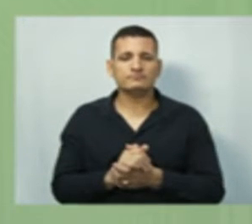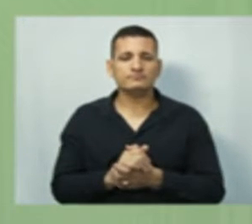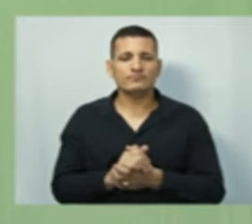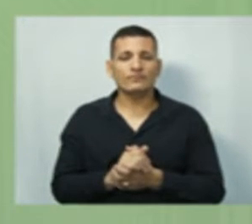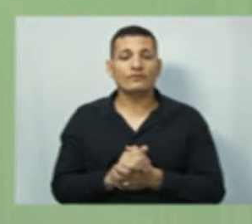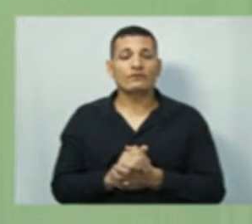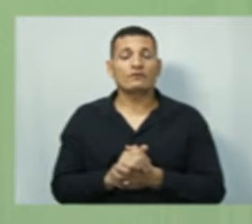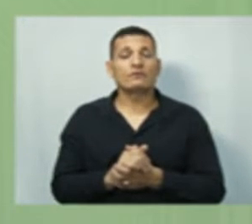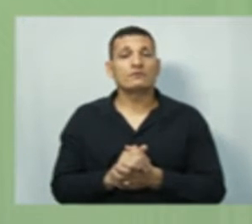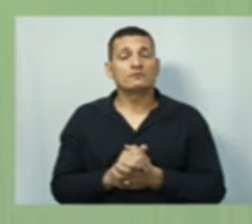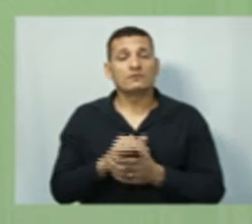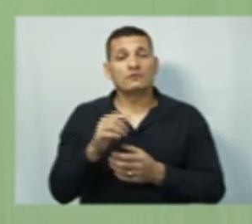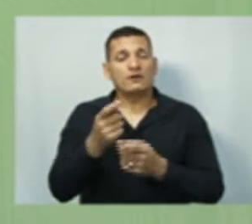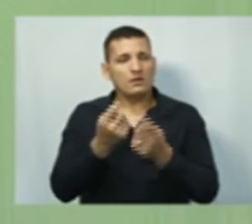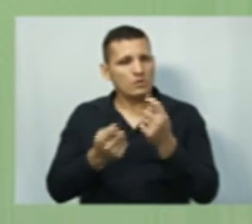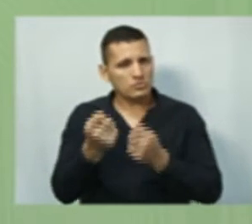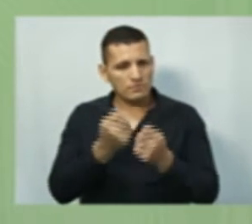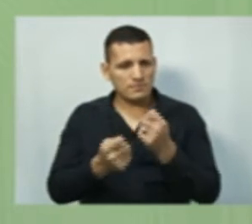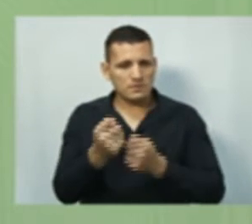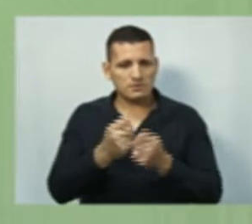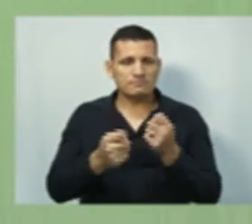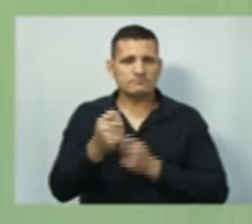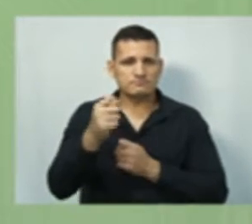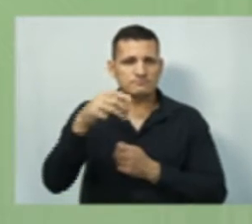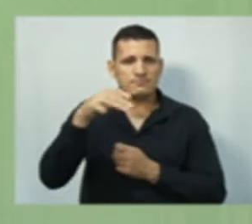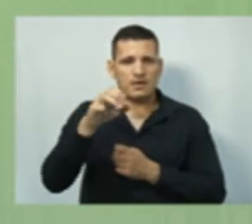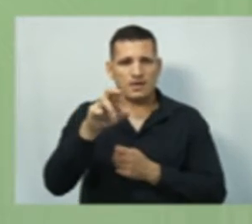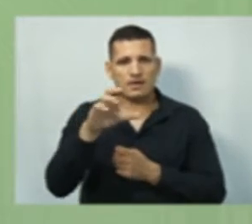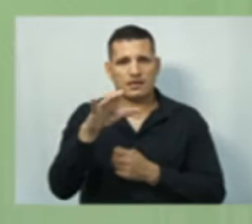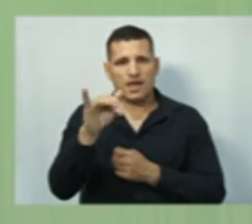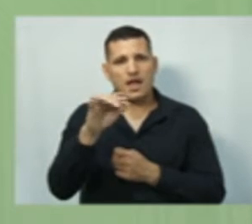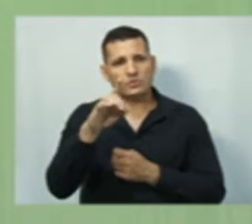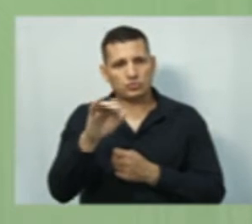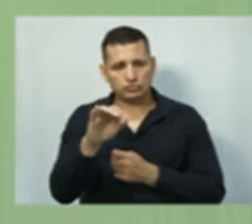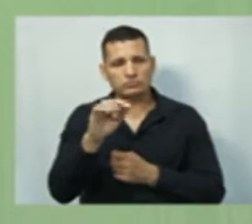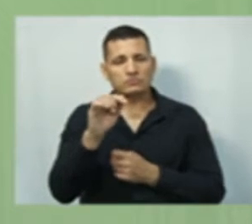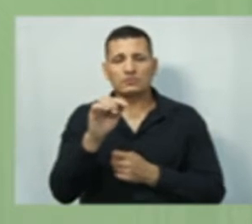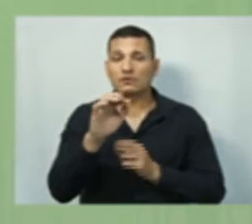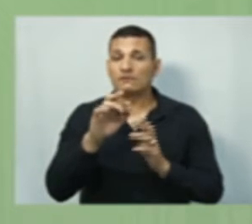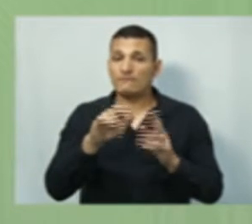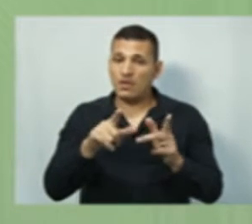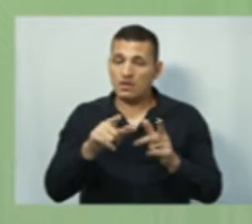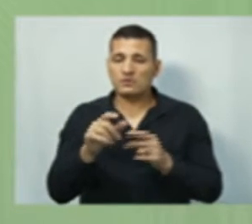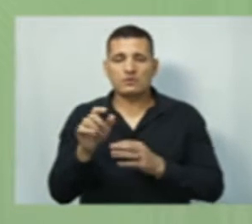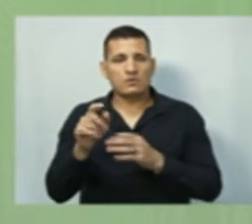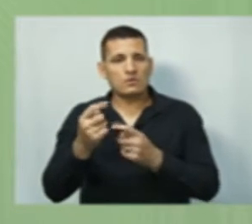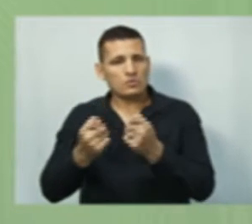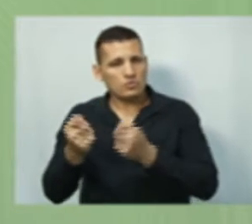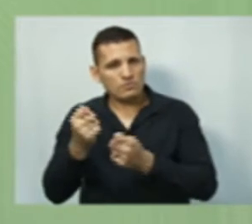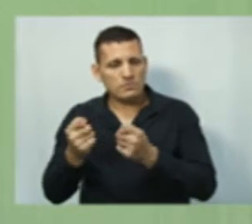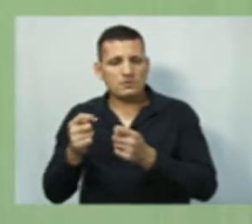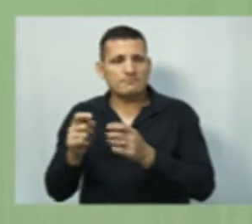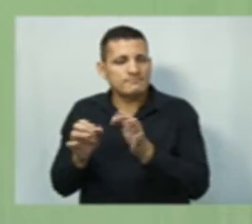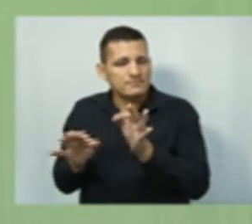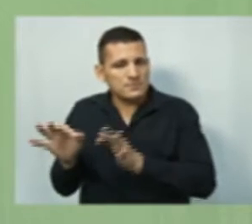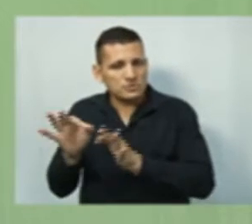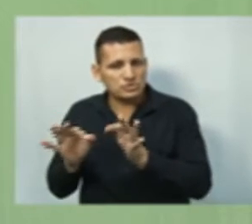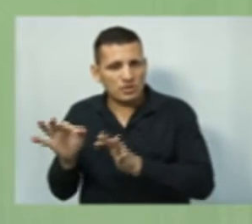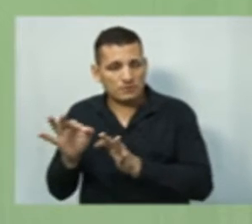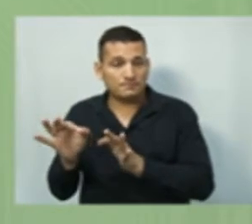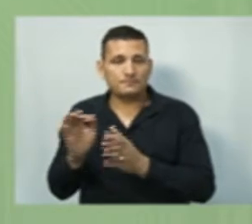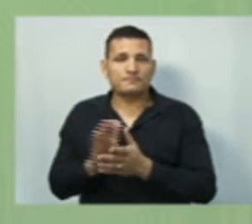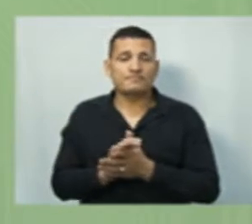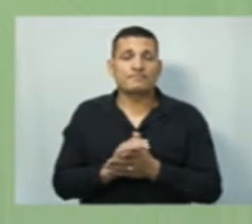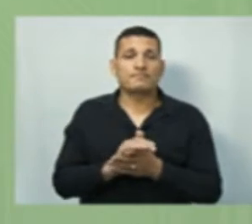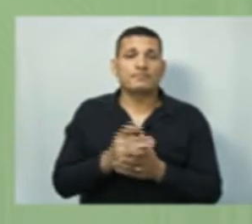de mercado, eu estou falando do contrário de uma economia planejada. Economia planejada são aquelas economistas comunistas, né? Quando a gente fala economia